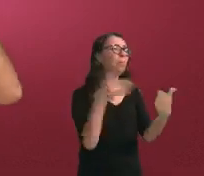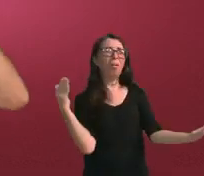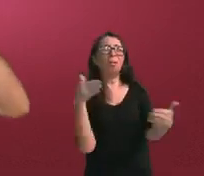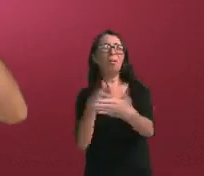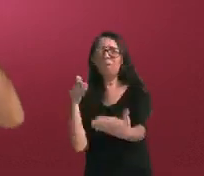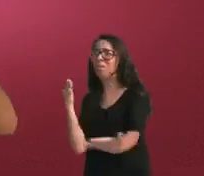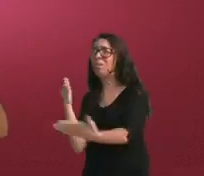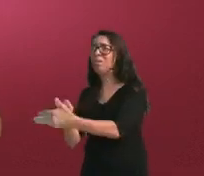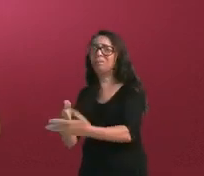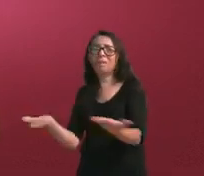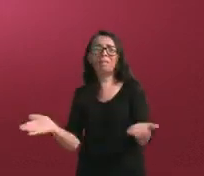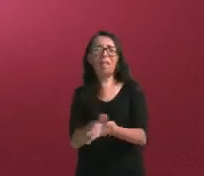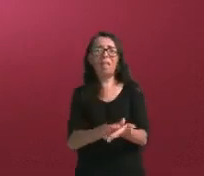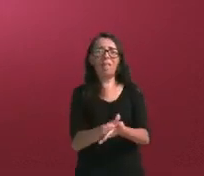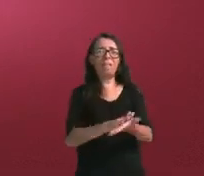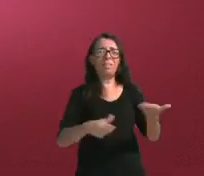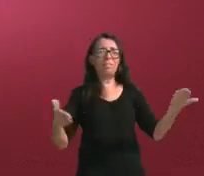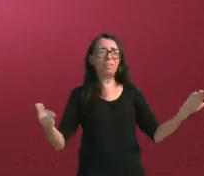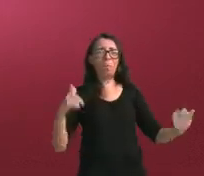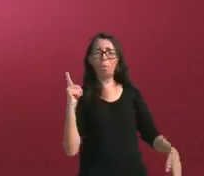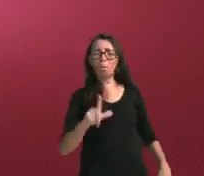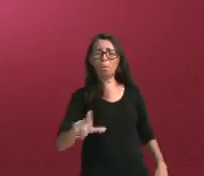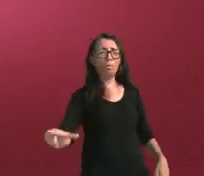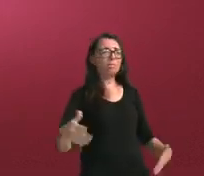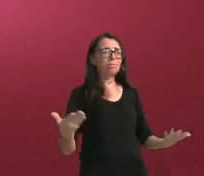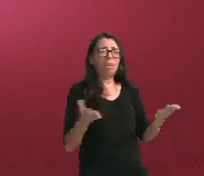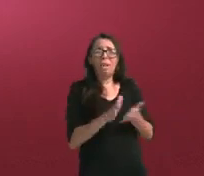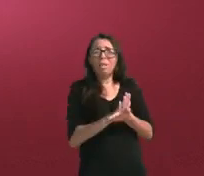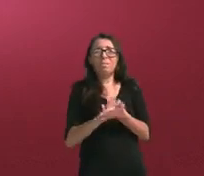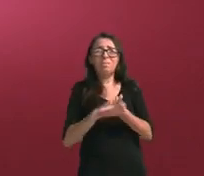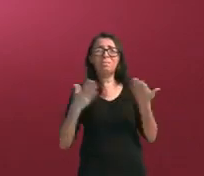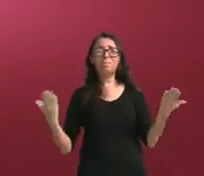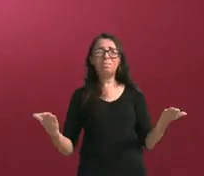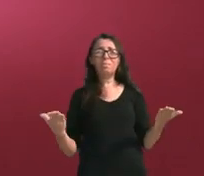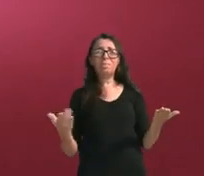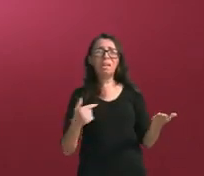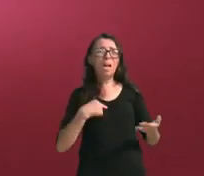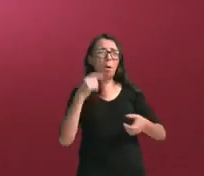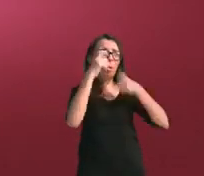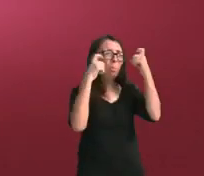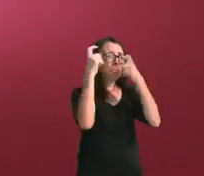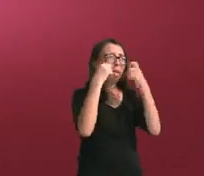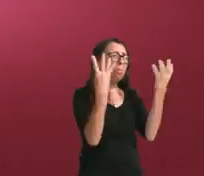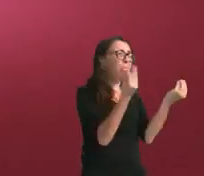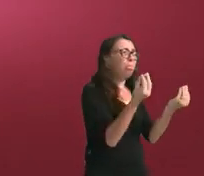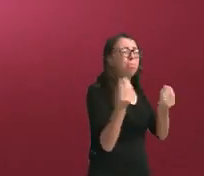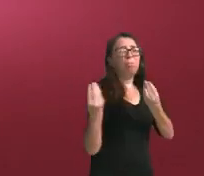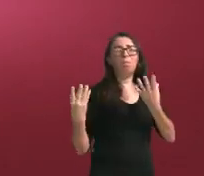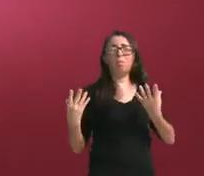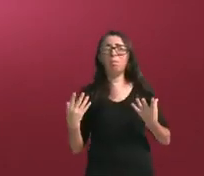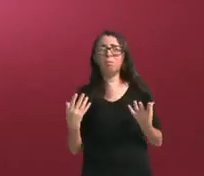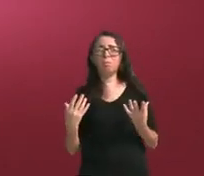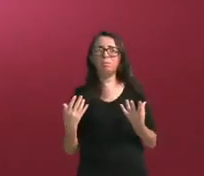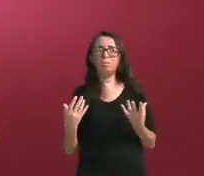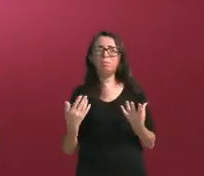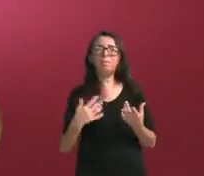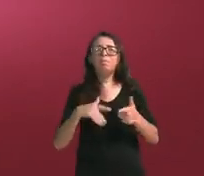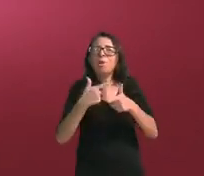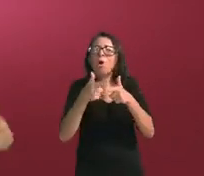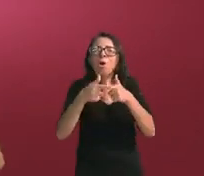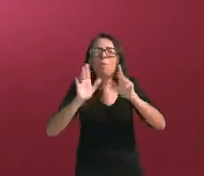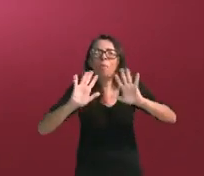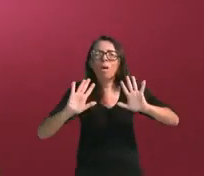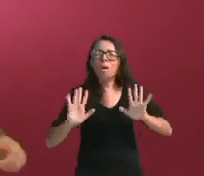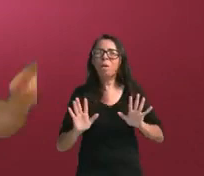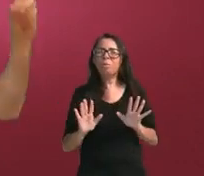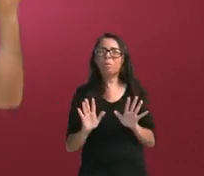mas o Senhor está na frente na minha vida, e Ele é na minha vida, e Ele é poderoso e dará a vitória, e